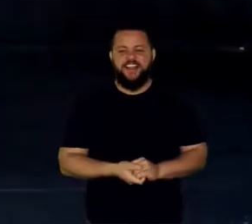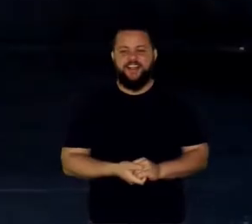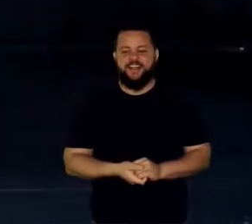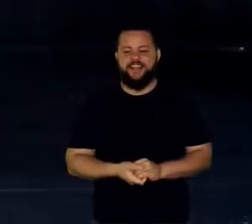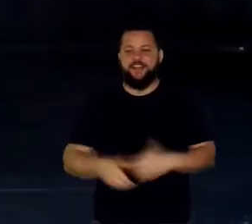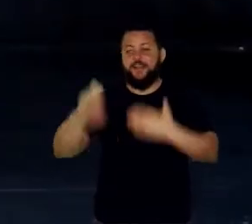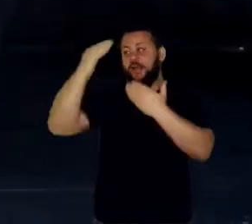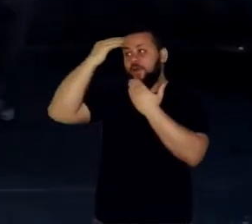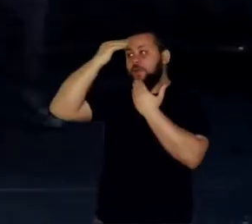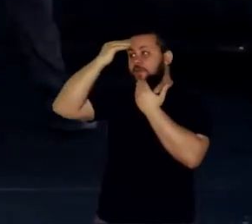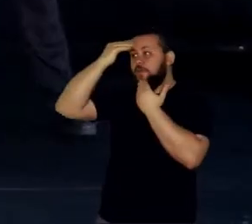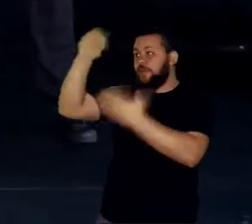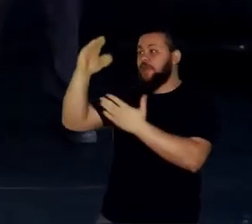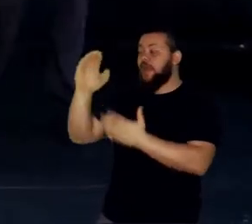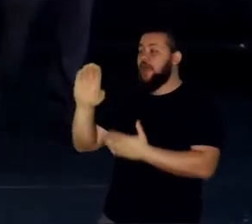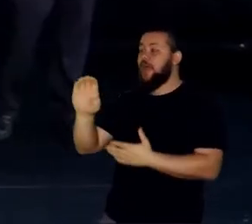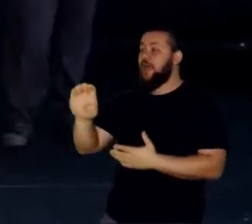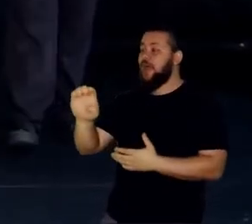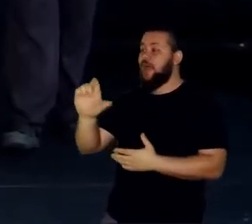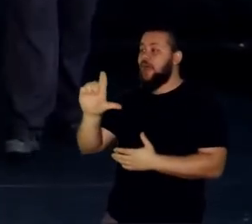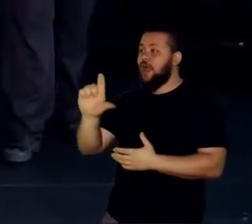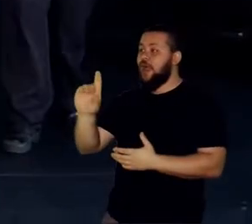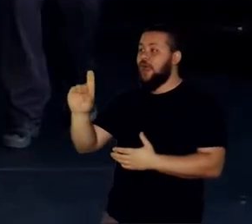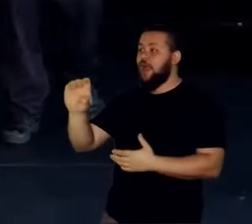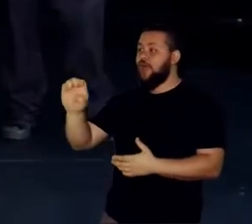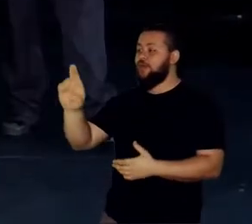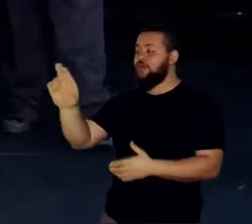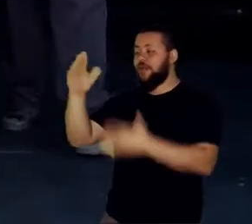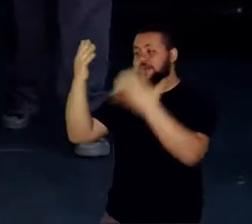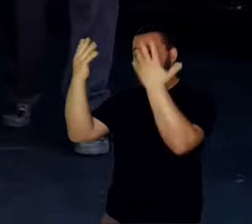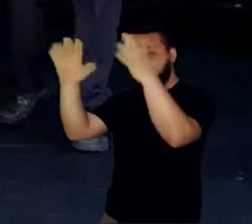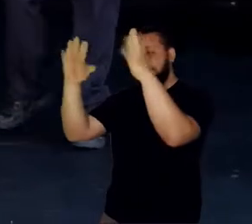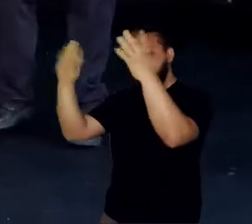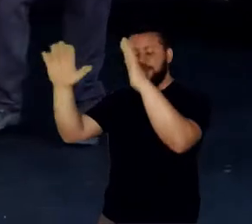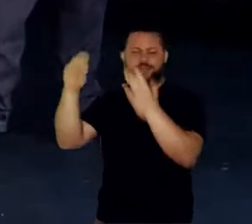Obrigada, Helder. Parabéns. Obrigado.